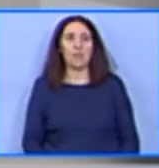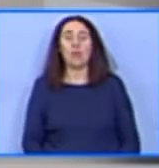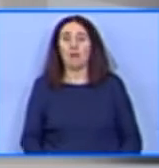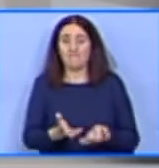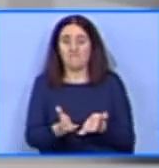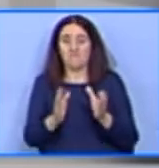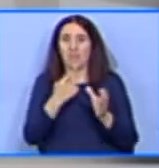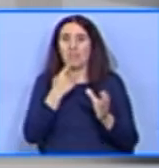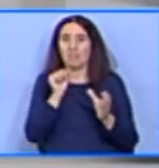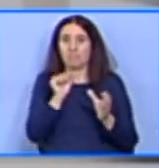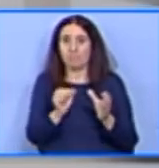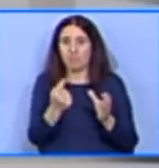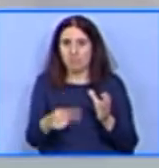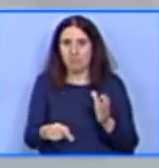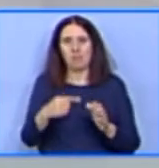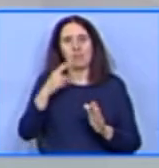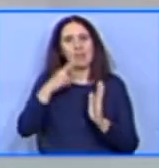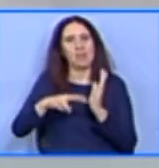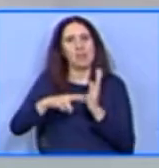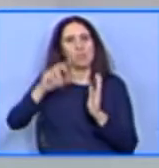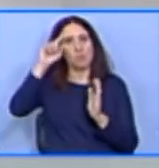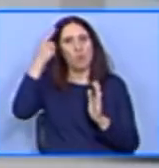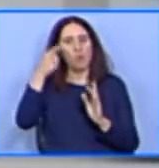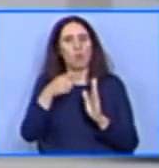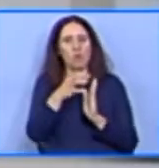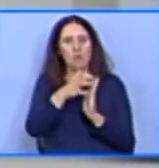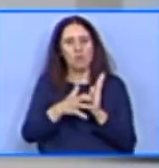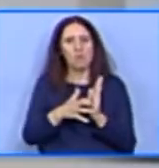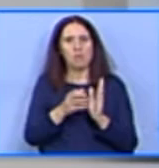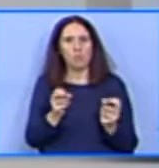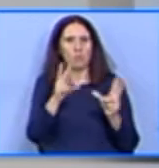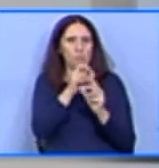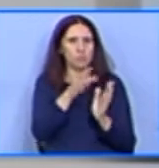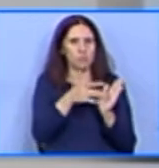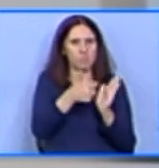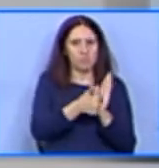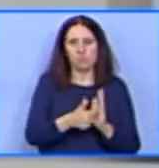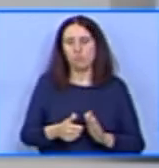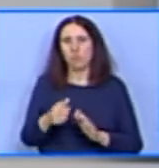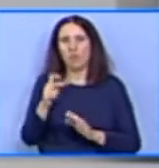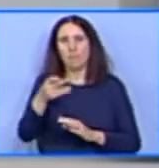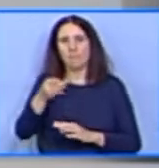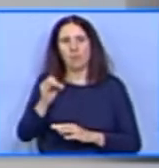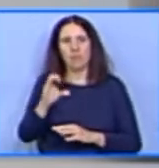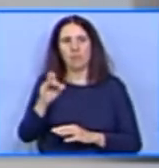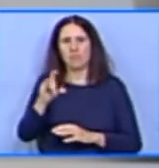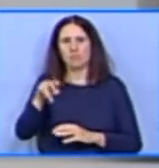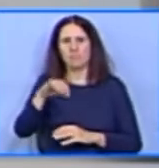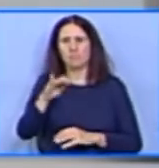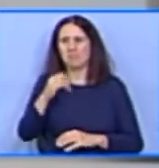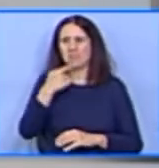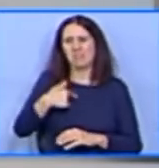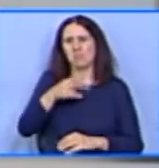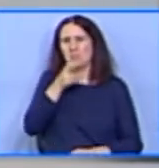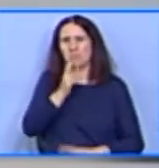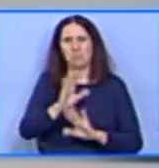de chaves para os poder ler. Textos do Novo Testamento, o Apocalipse. Claro que me saltarão todos em cima, mas aquilo é terrível.